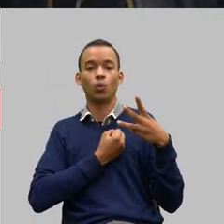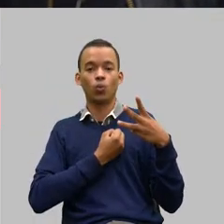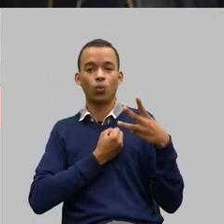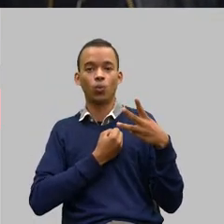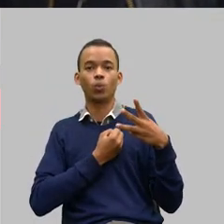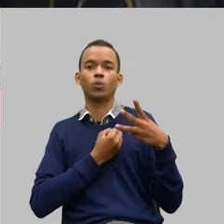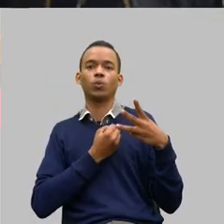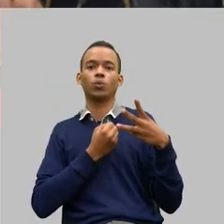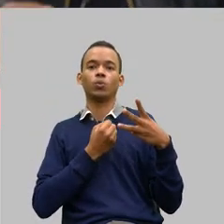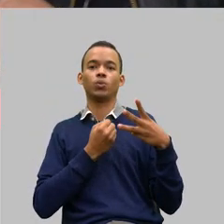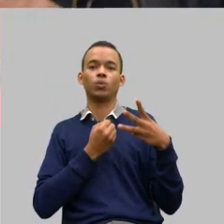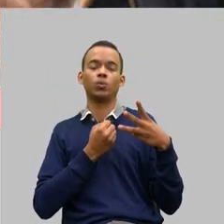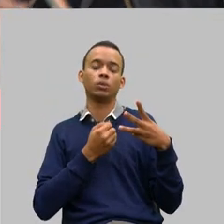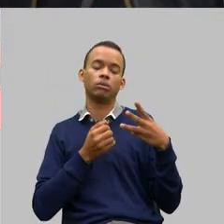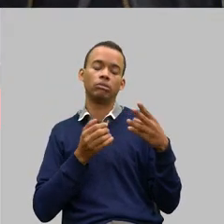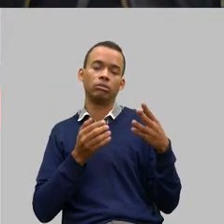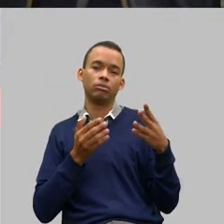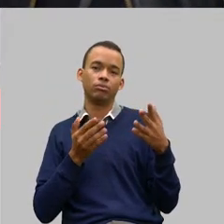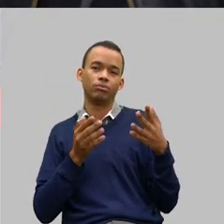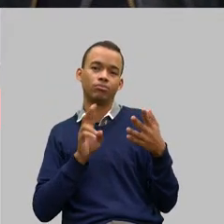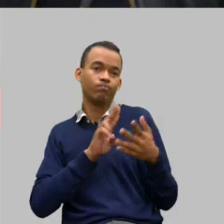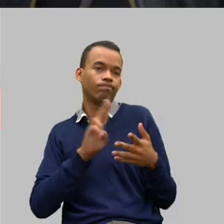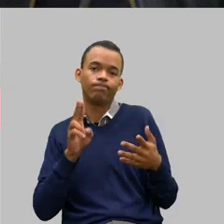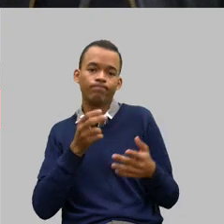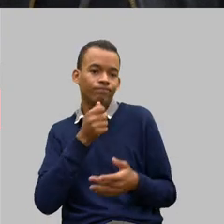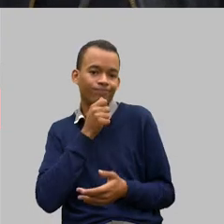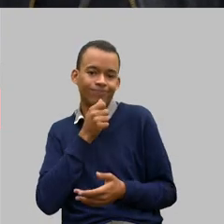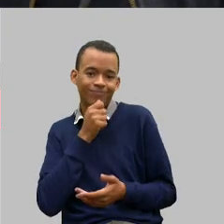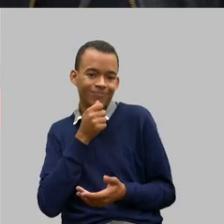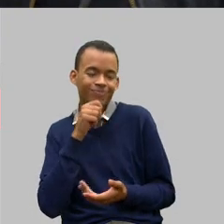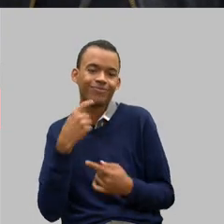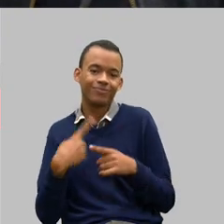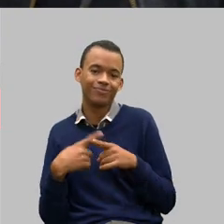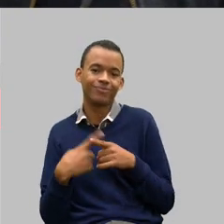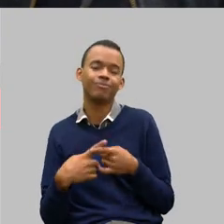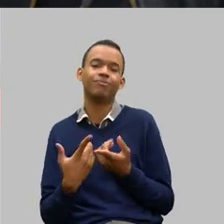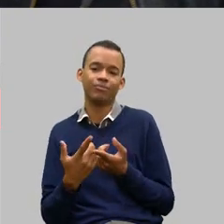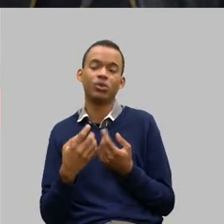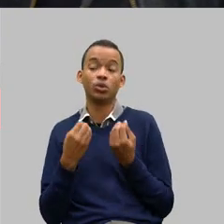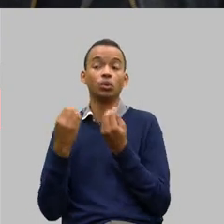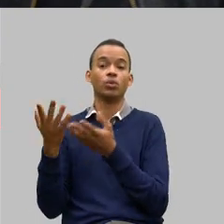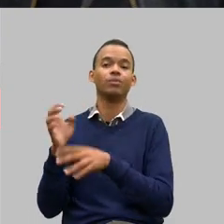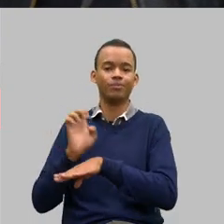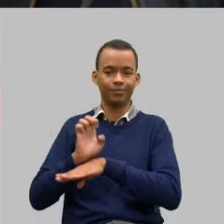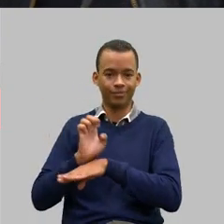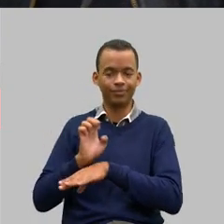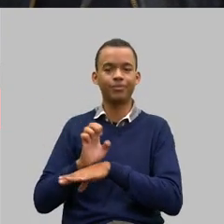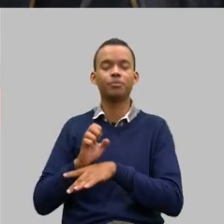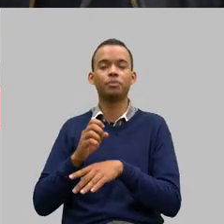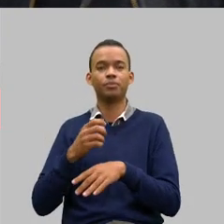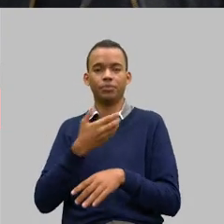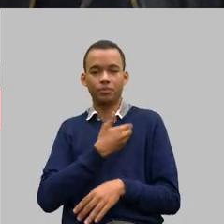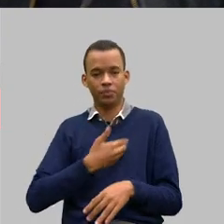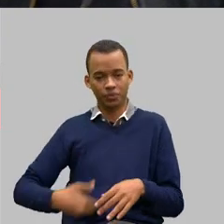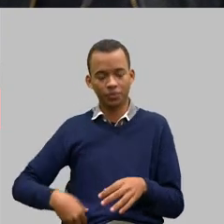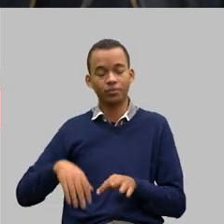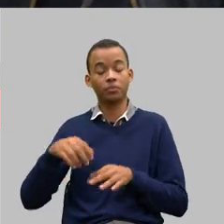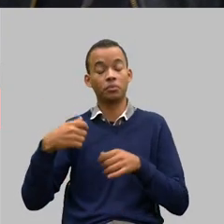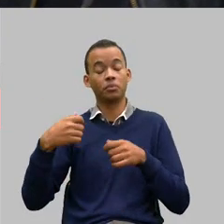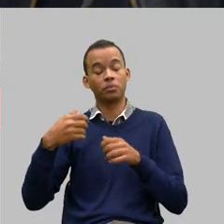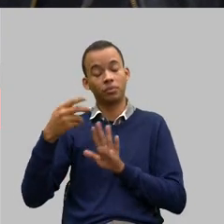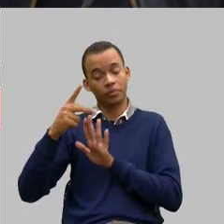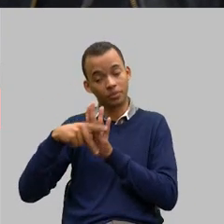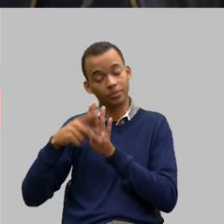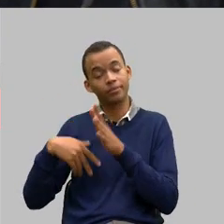que a gente ainda não tem o nome por causa dessa sessão mas já tá cedida ao estado já tá em fase de projeto e no mais